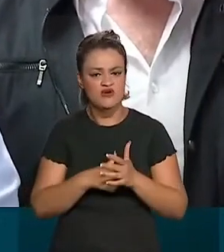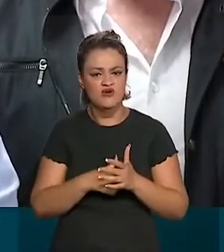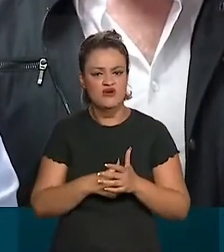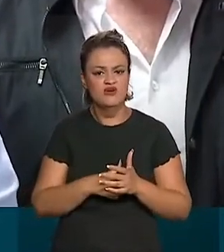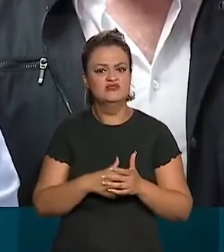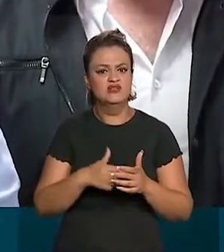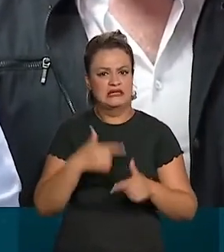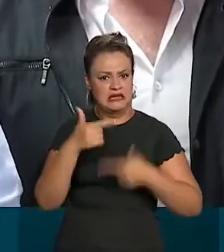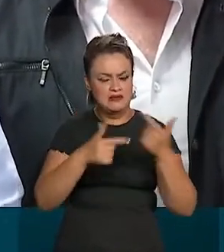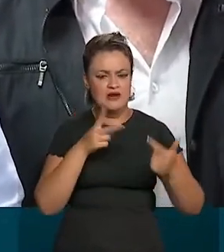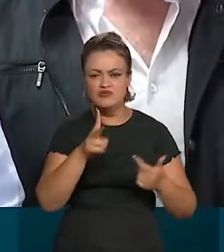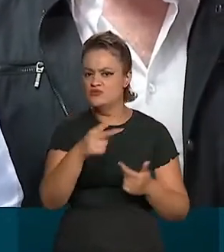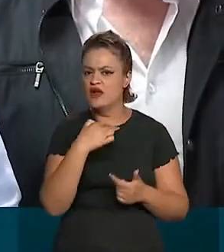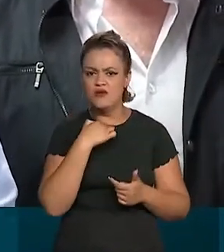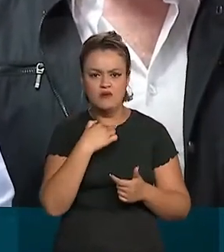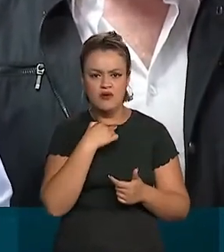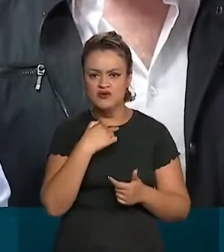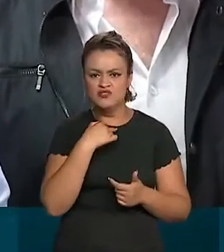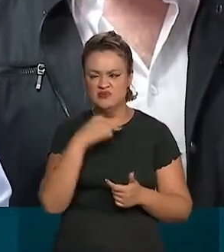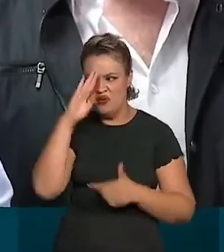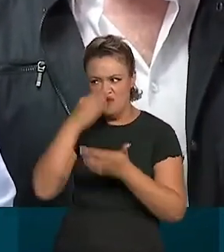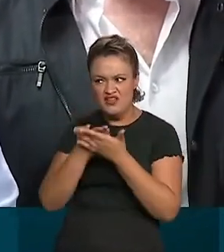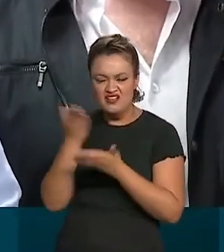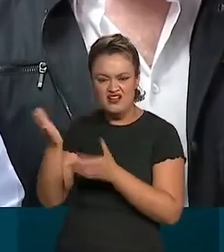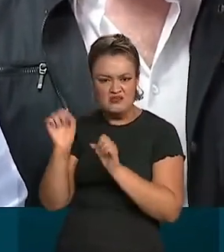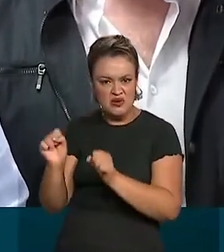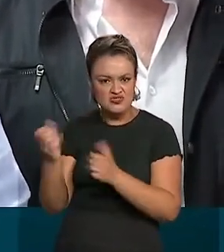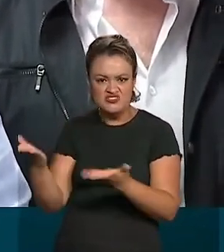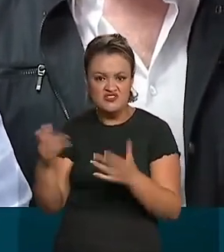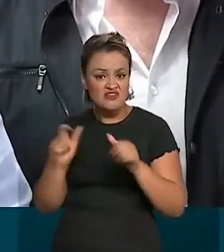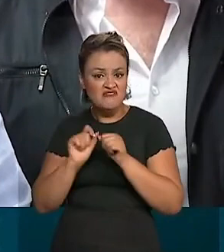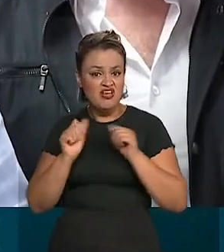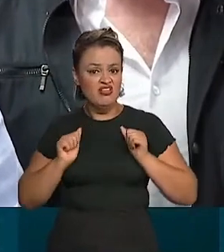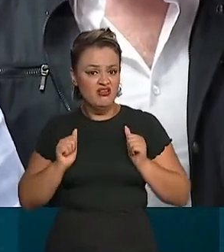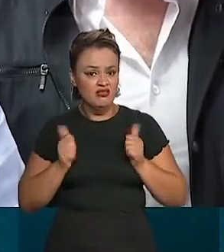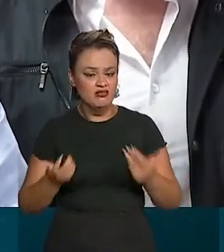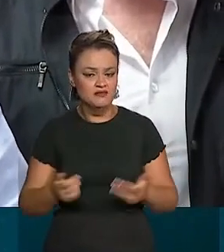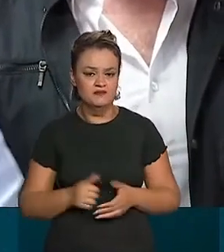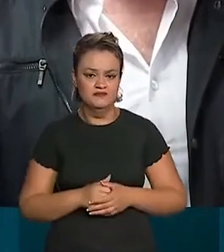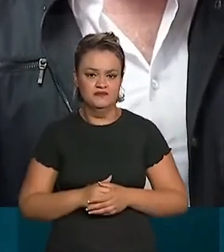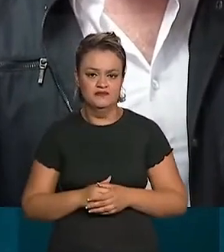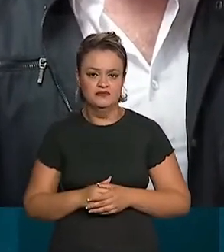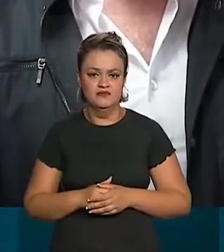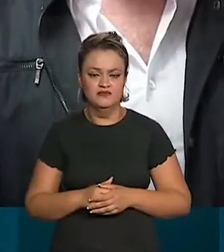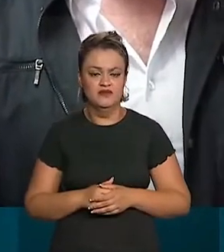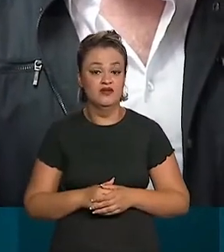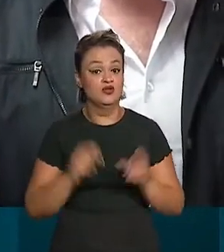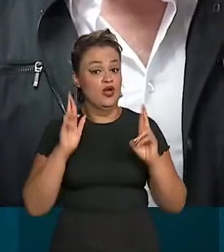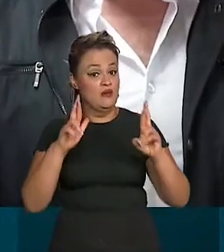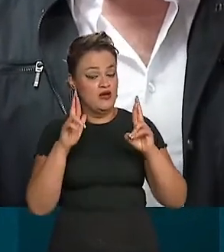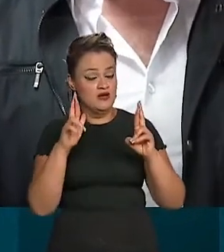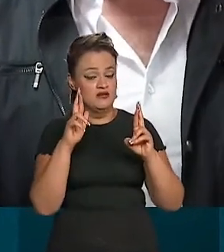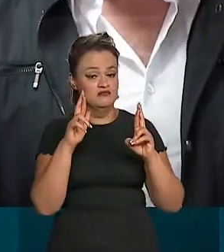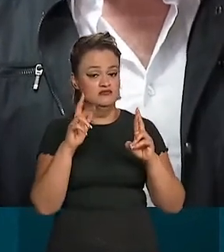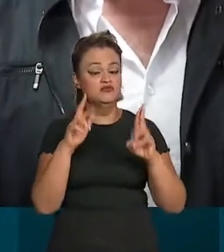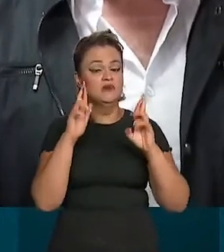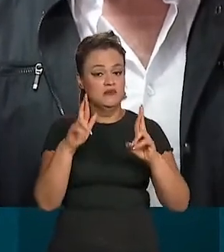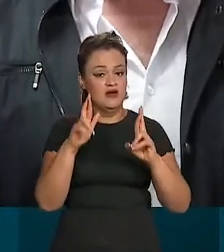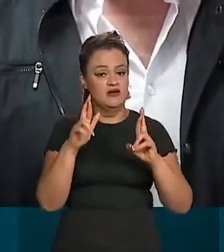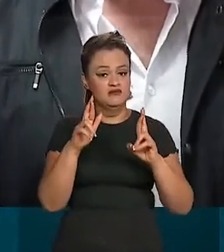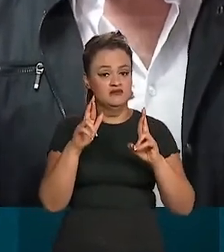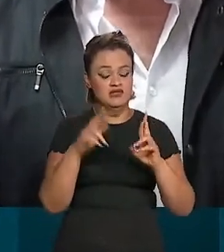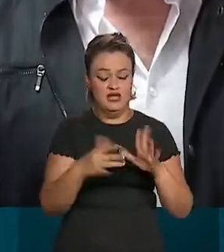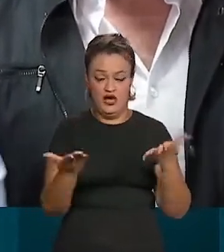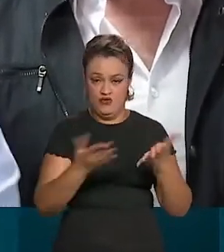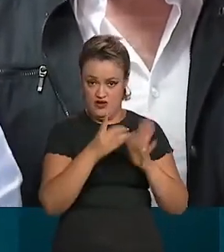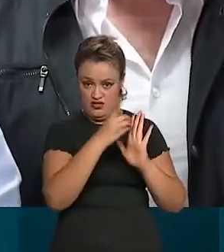da corporação porque não são de confiança da sociedade brasileira. Eu espero que a gente, a partir desse